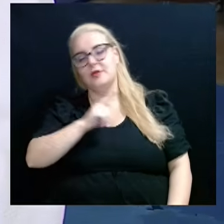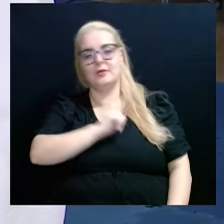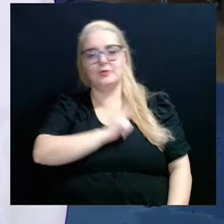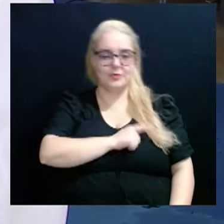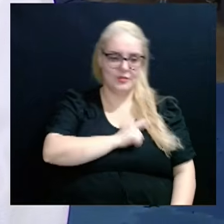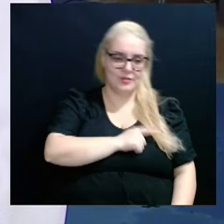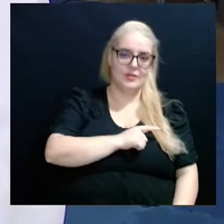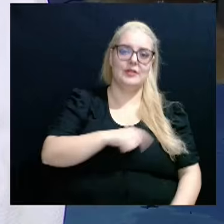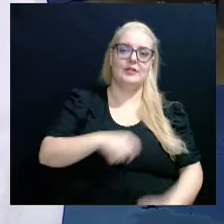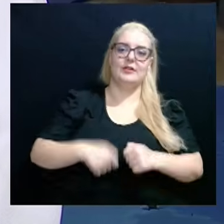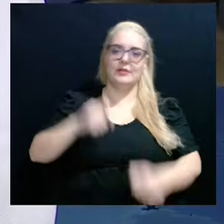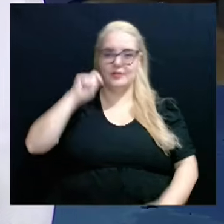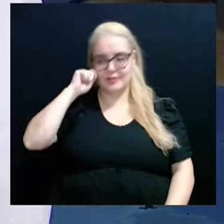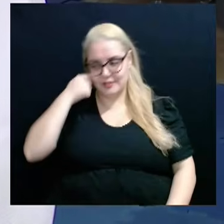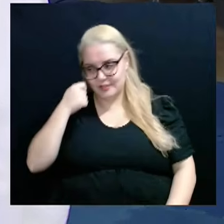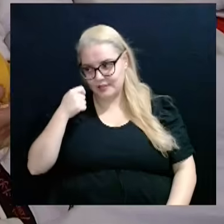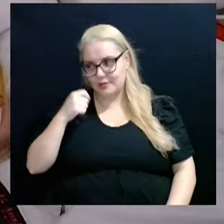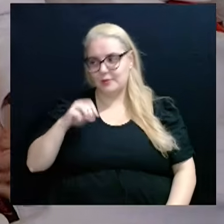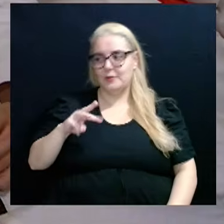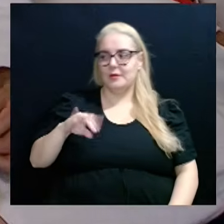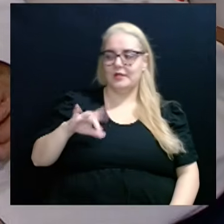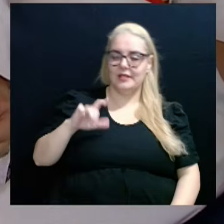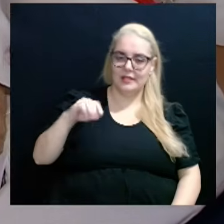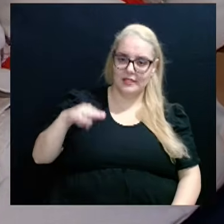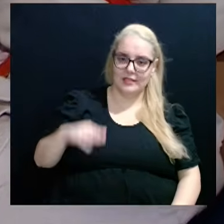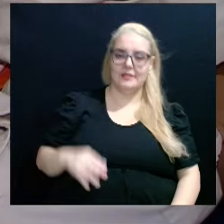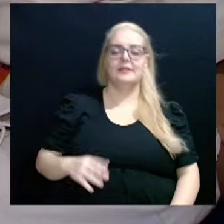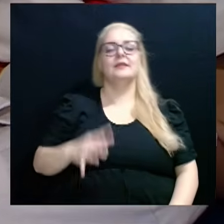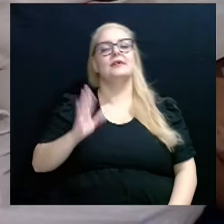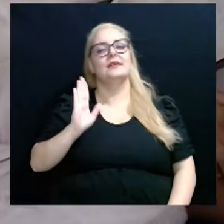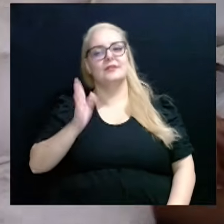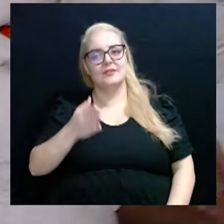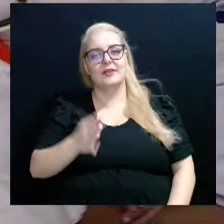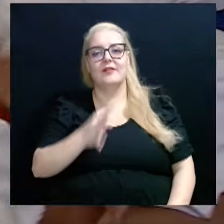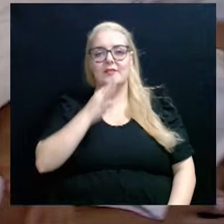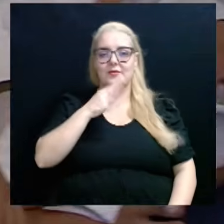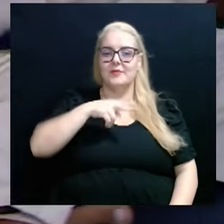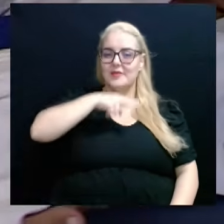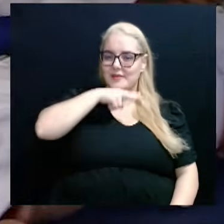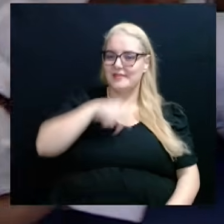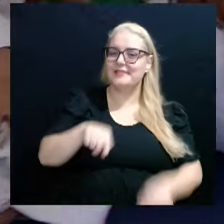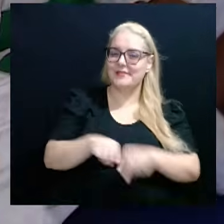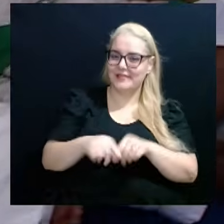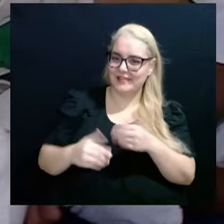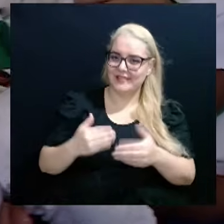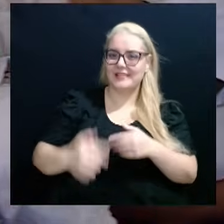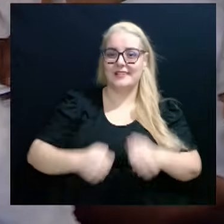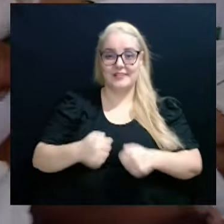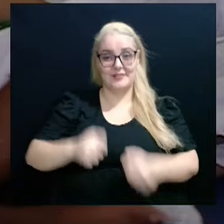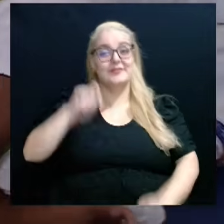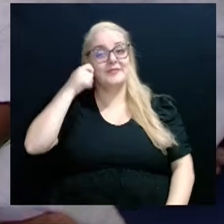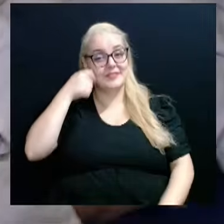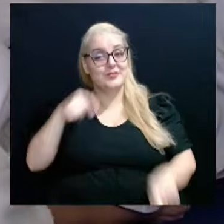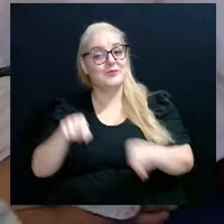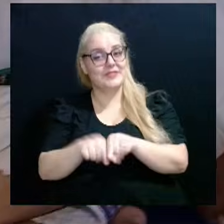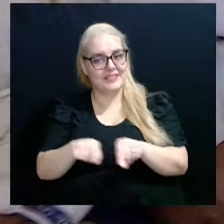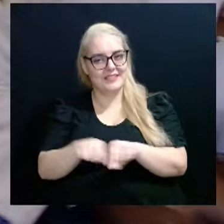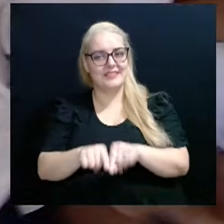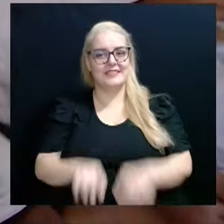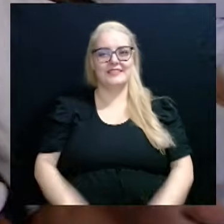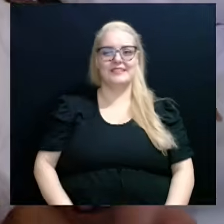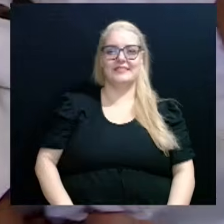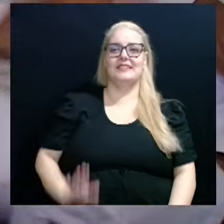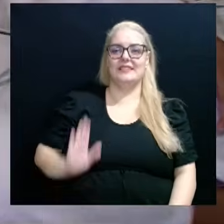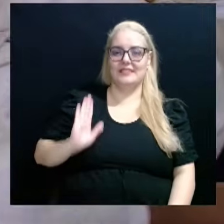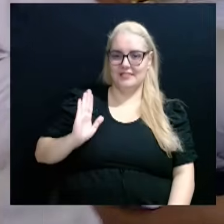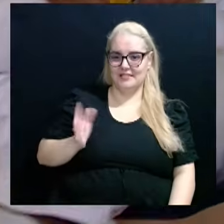William. E logo, logo vocês vão conhecer o meu neto também, que está caminhando para a faixa preta, né? Inclusive, ele foi